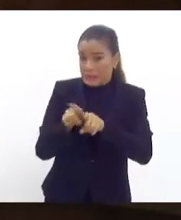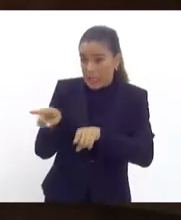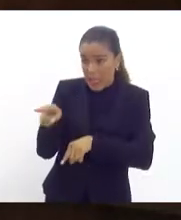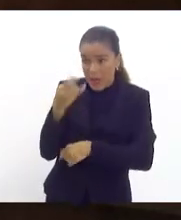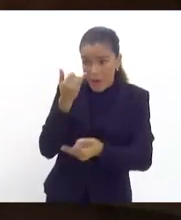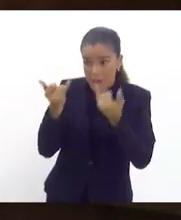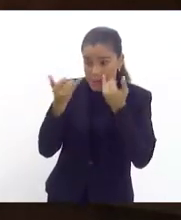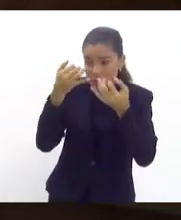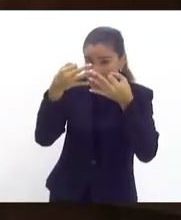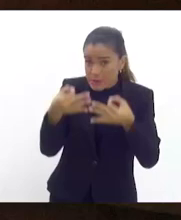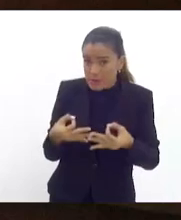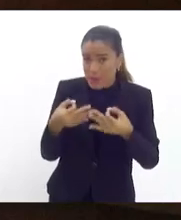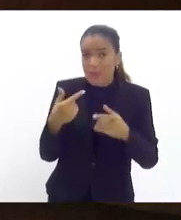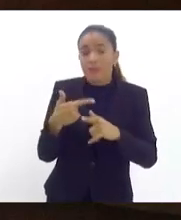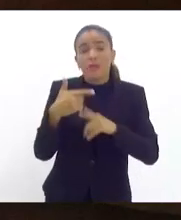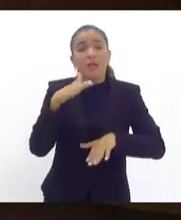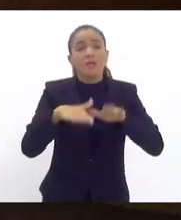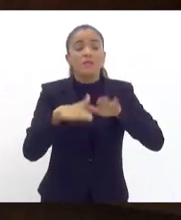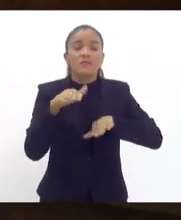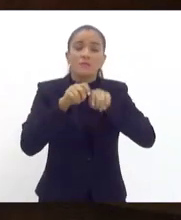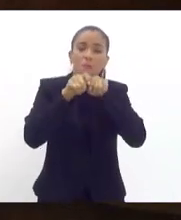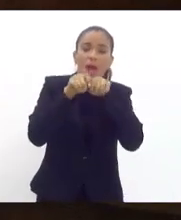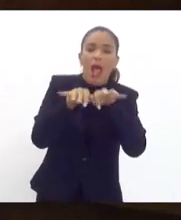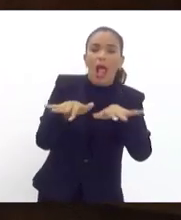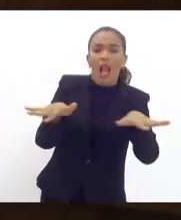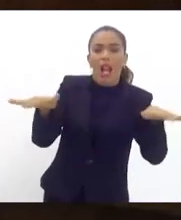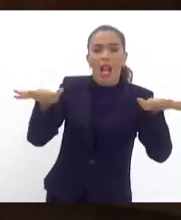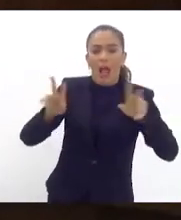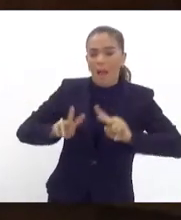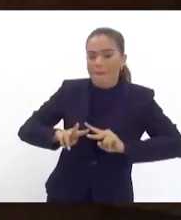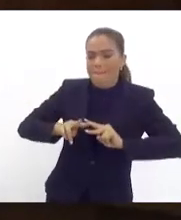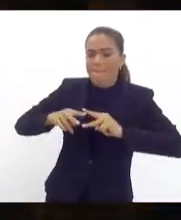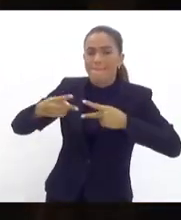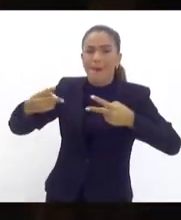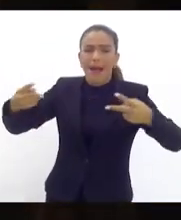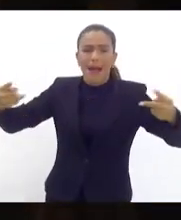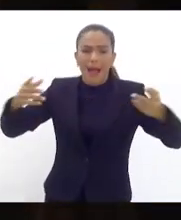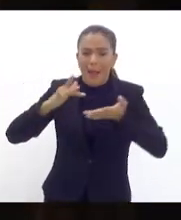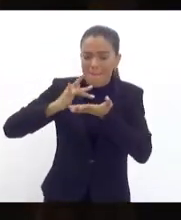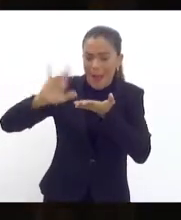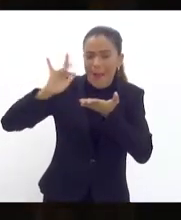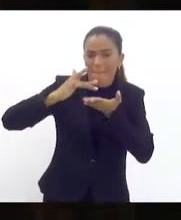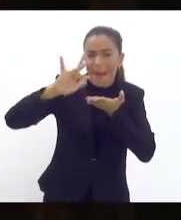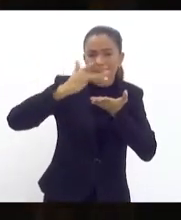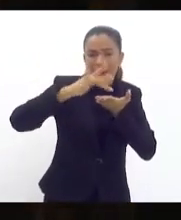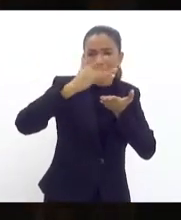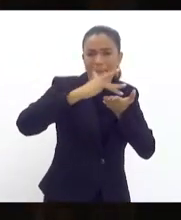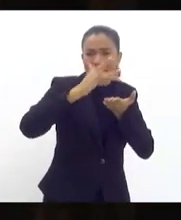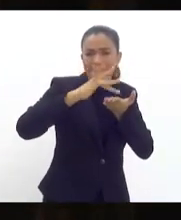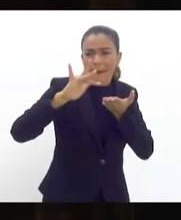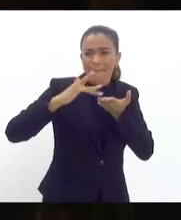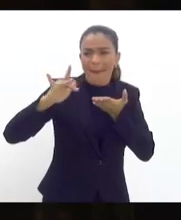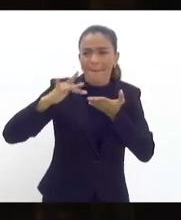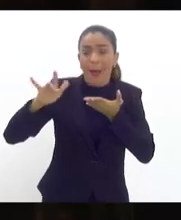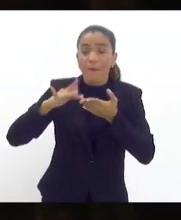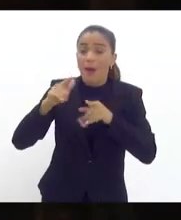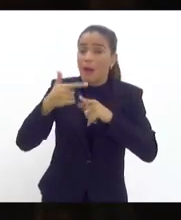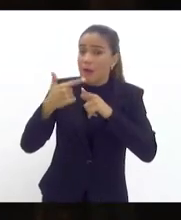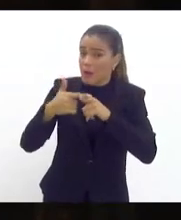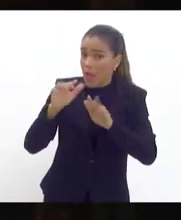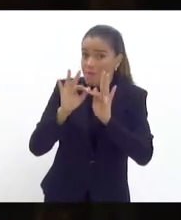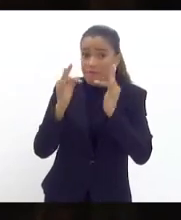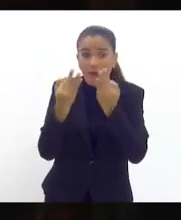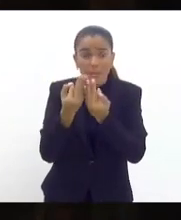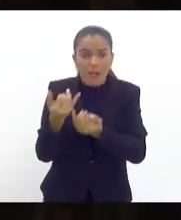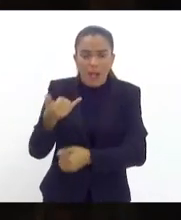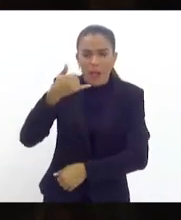porque às vezes a disseminação também desses vídeos também entendeu Eu lembro que familiares me